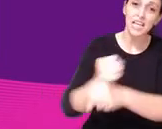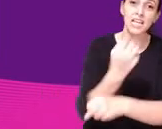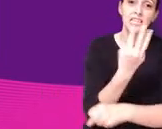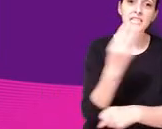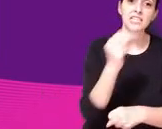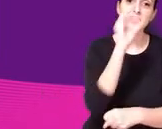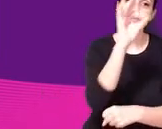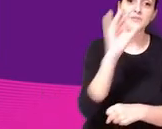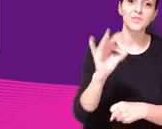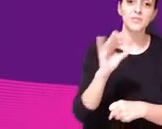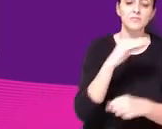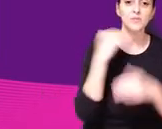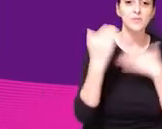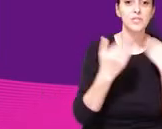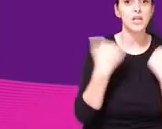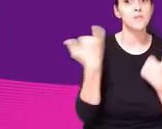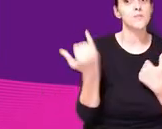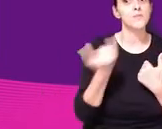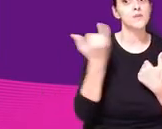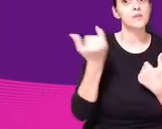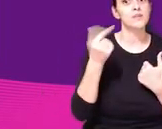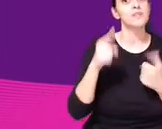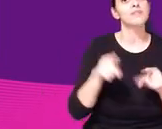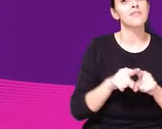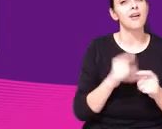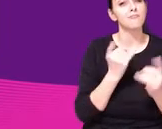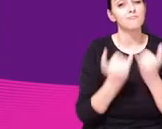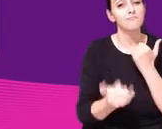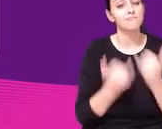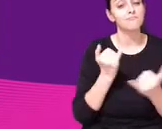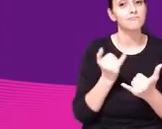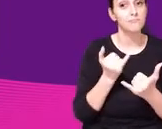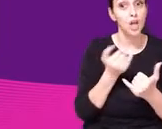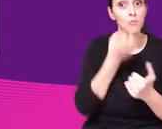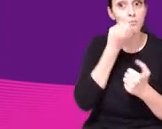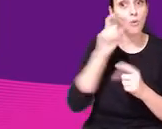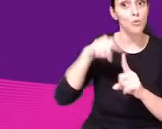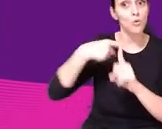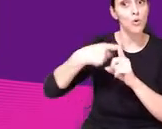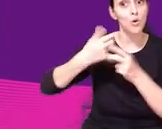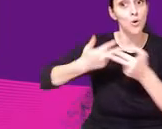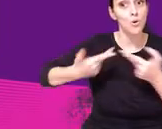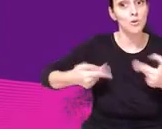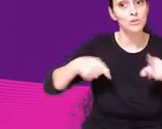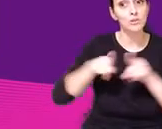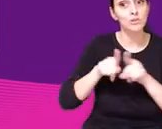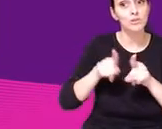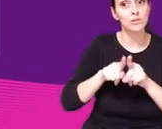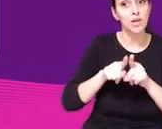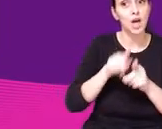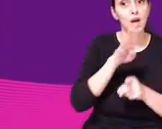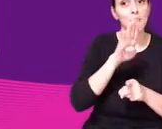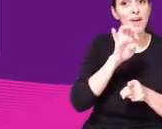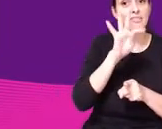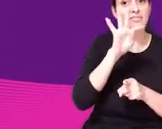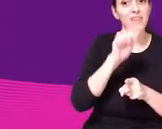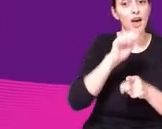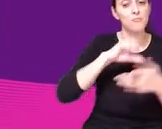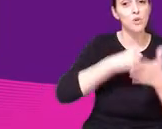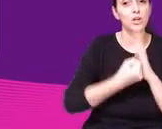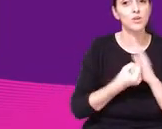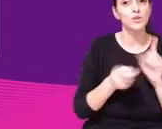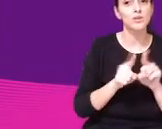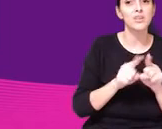é muito importante e semelhante aos benefícios que a gente tem tido com beta-bloqueador, IECA,